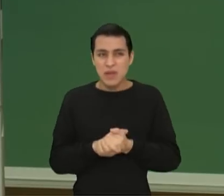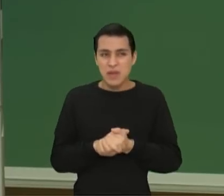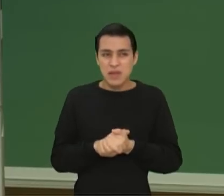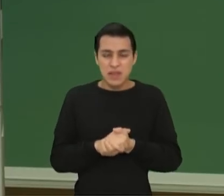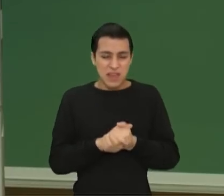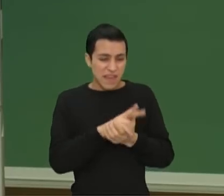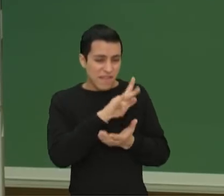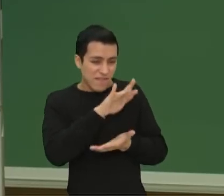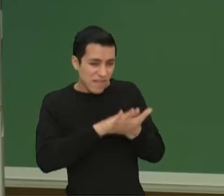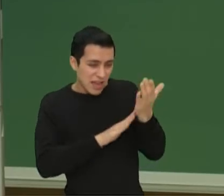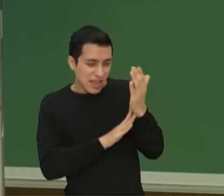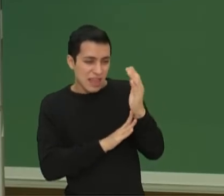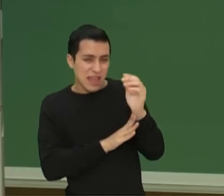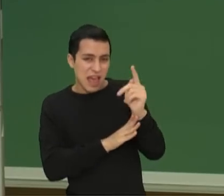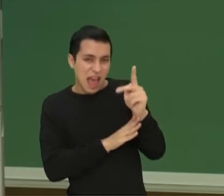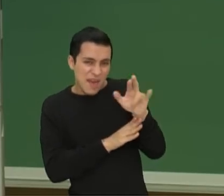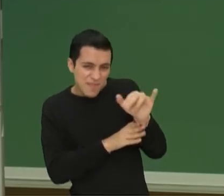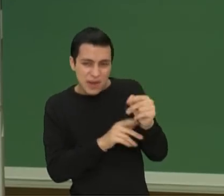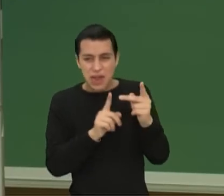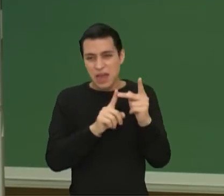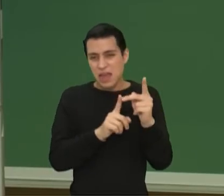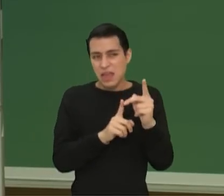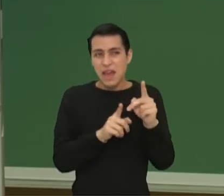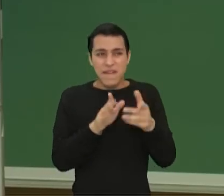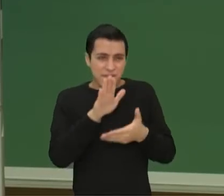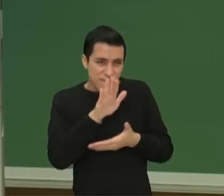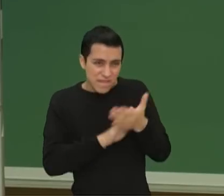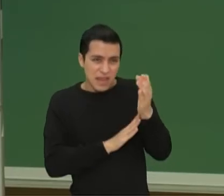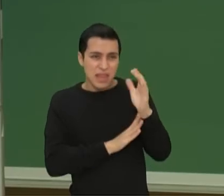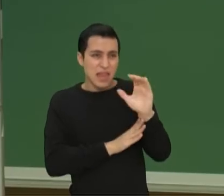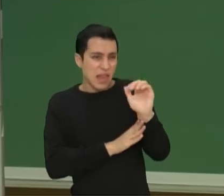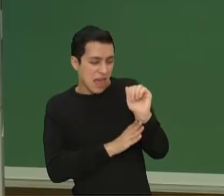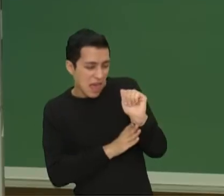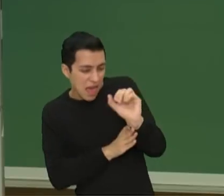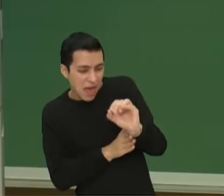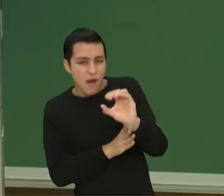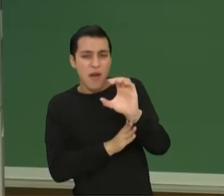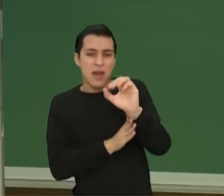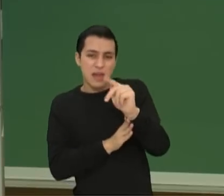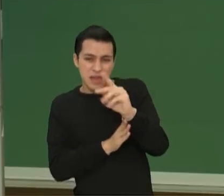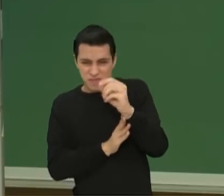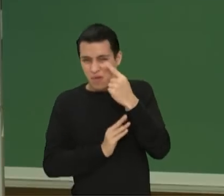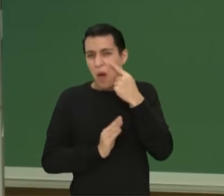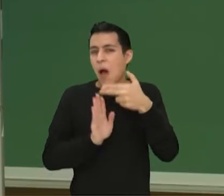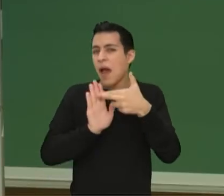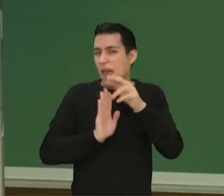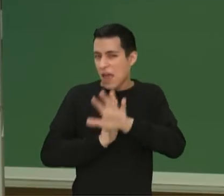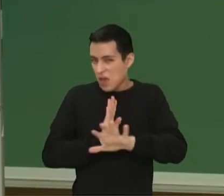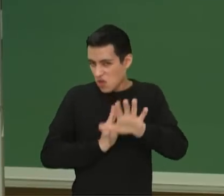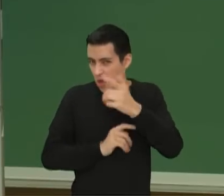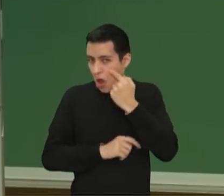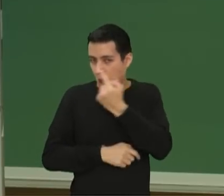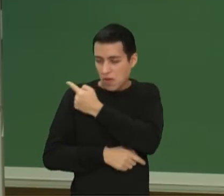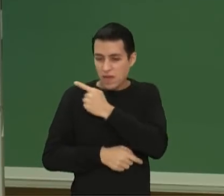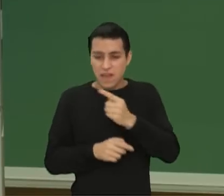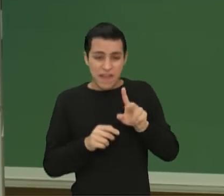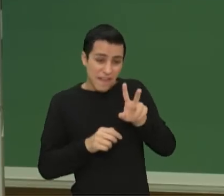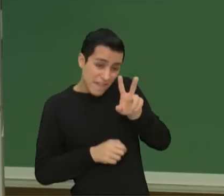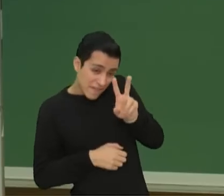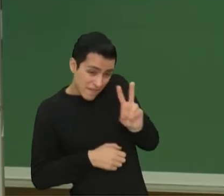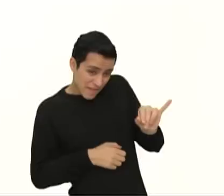Vai à praia, vai ao campo. Nós vamos conferir justamente essa regra geral. Vai à praia.